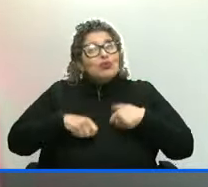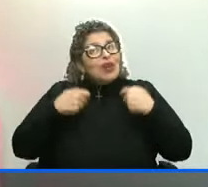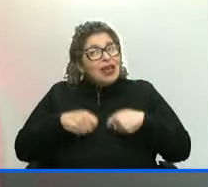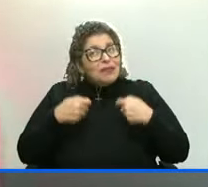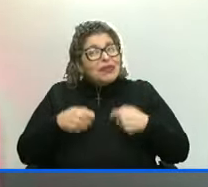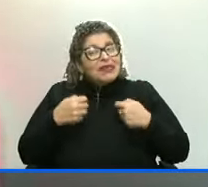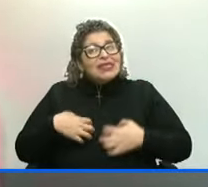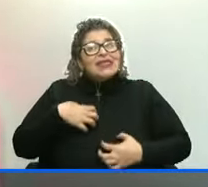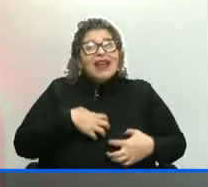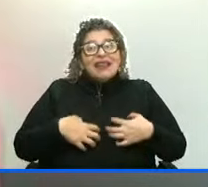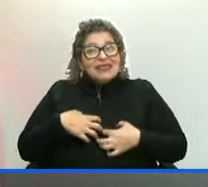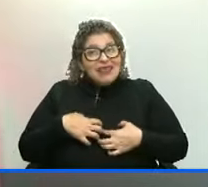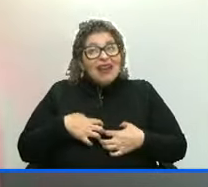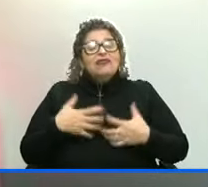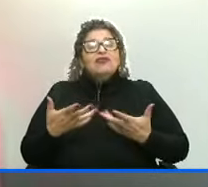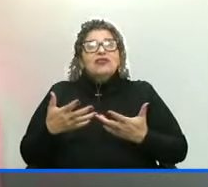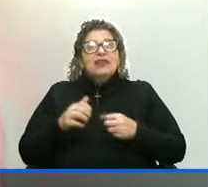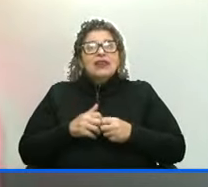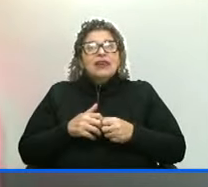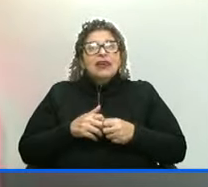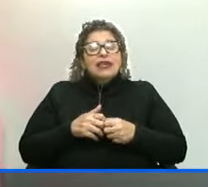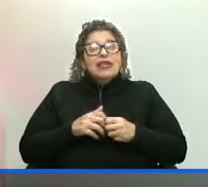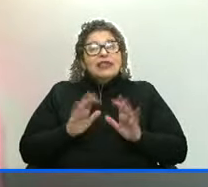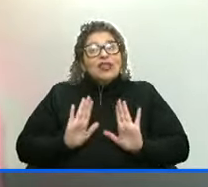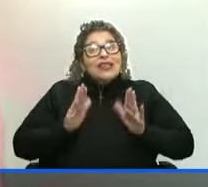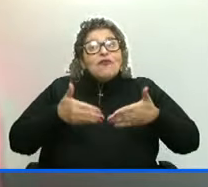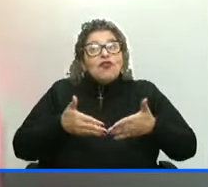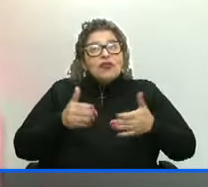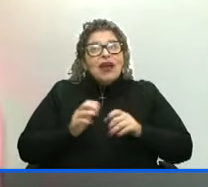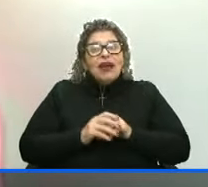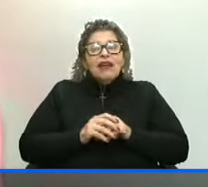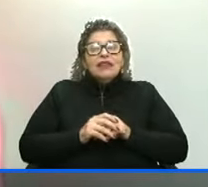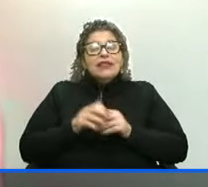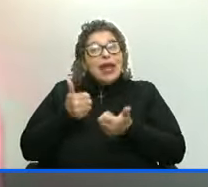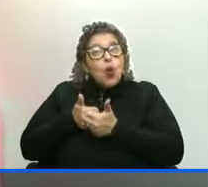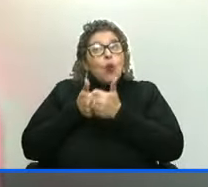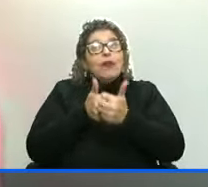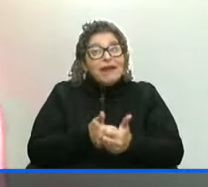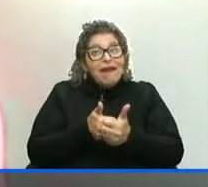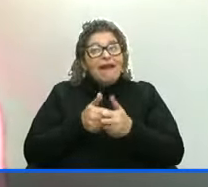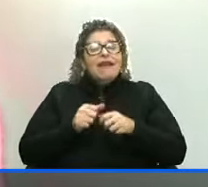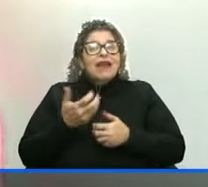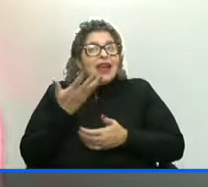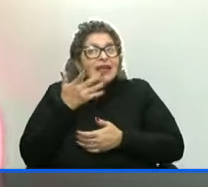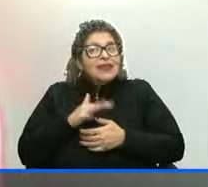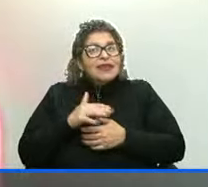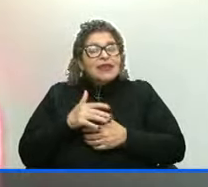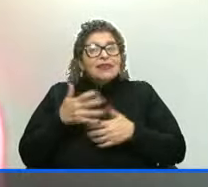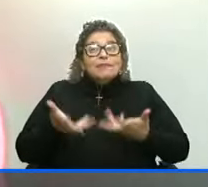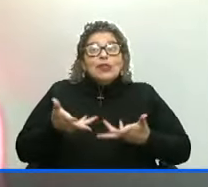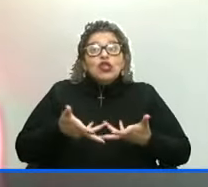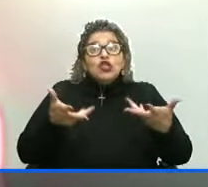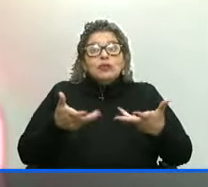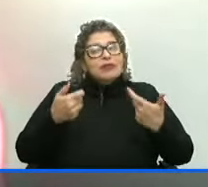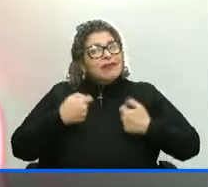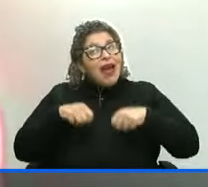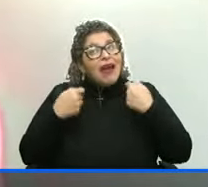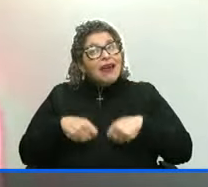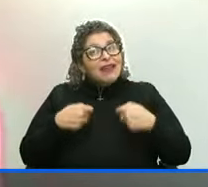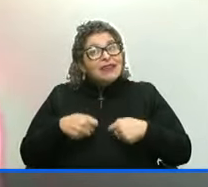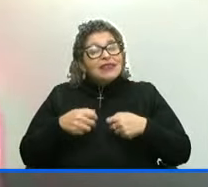e, visualmente, a gente precisa estar no acompanhamento dessa criança. Além do estímulo, da necessidade